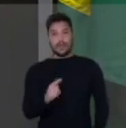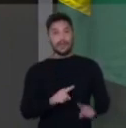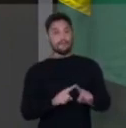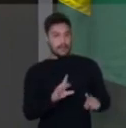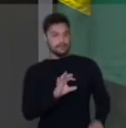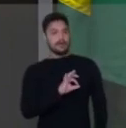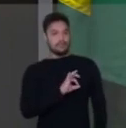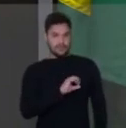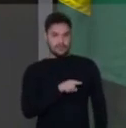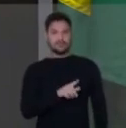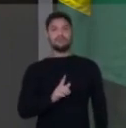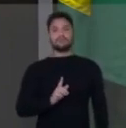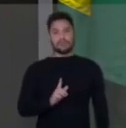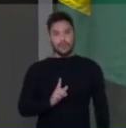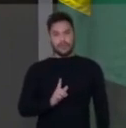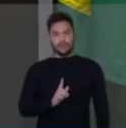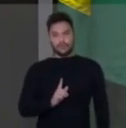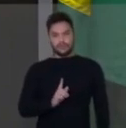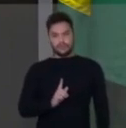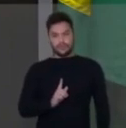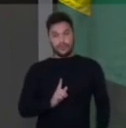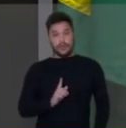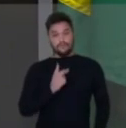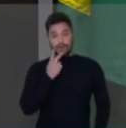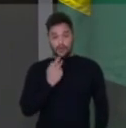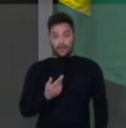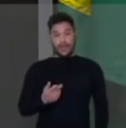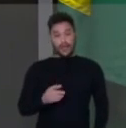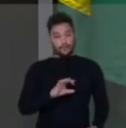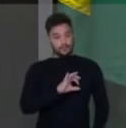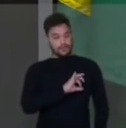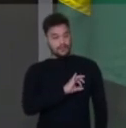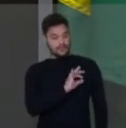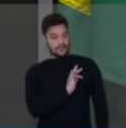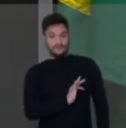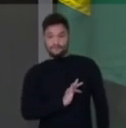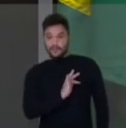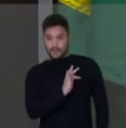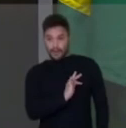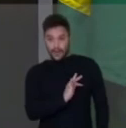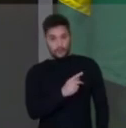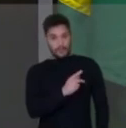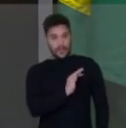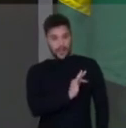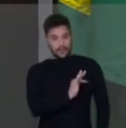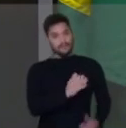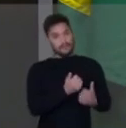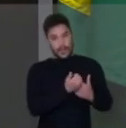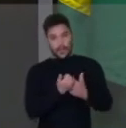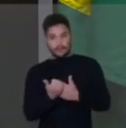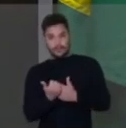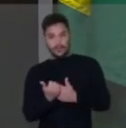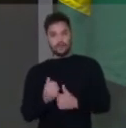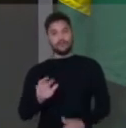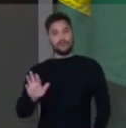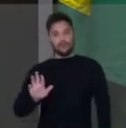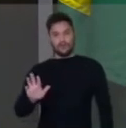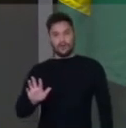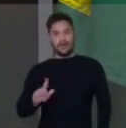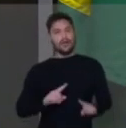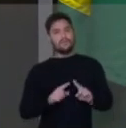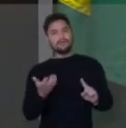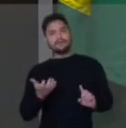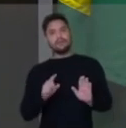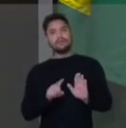tenho, e diz que a Polícia Federal está a serviço da causa do Lula. Eu gostaria de perguntar para o ministro da